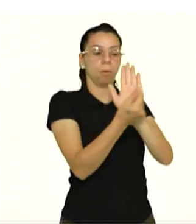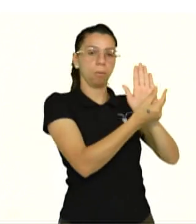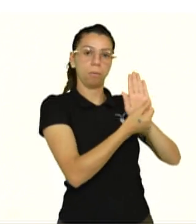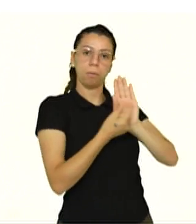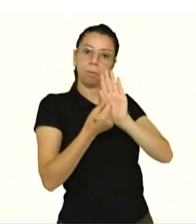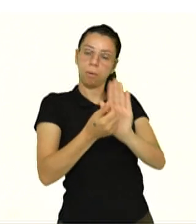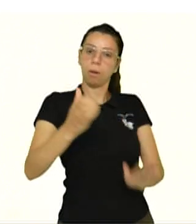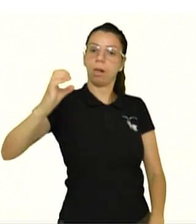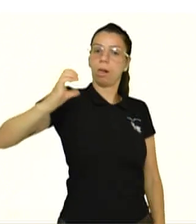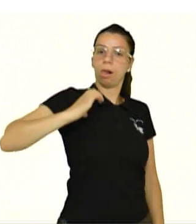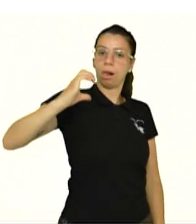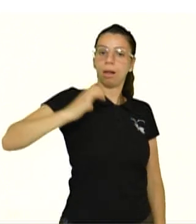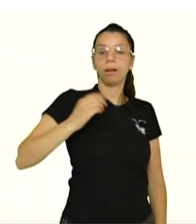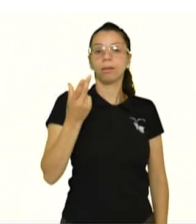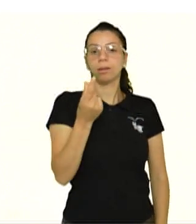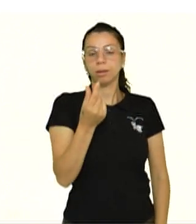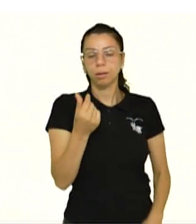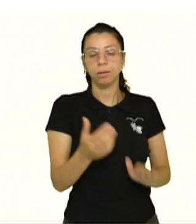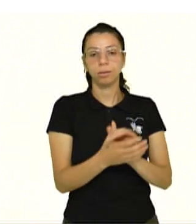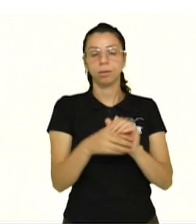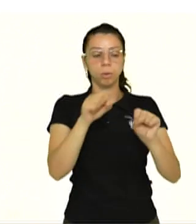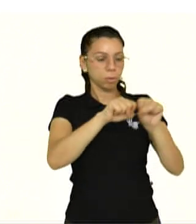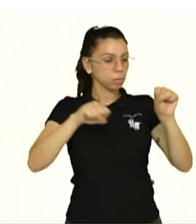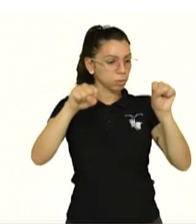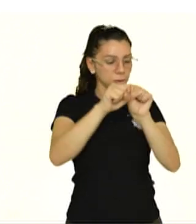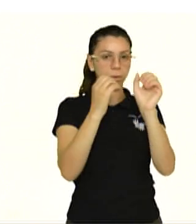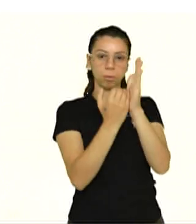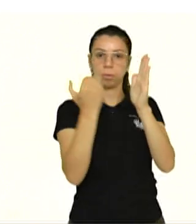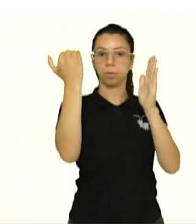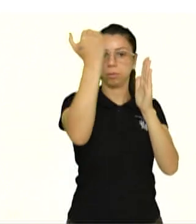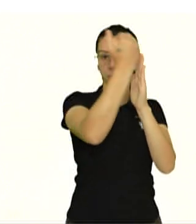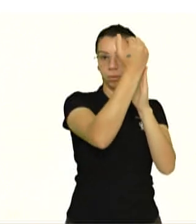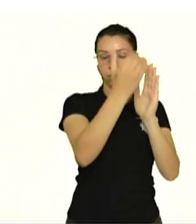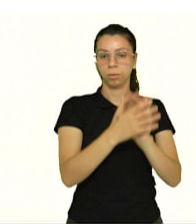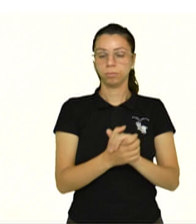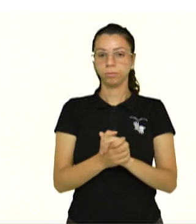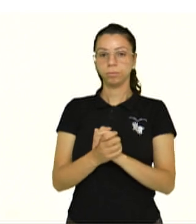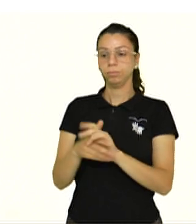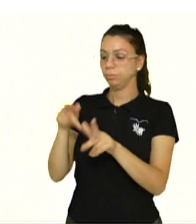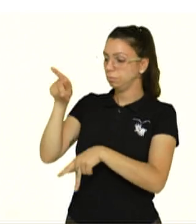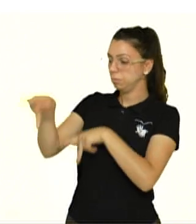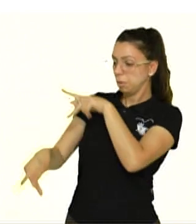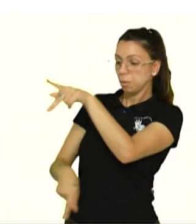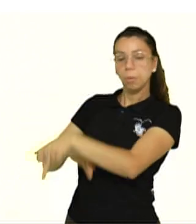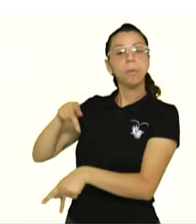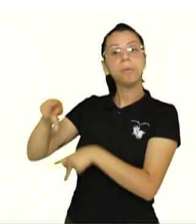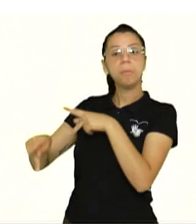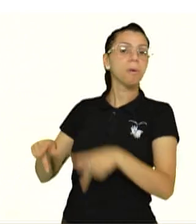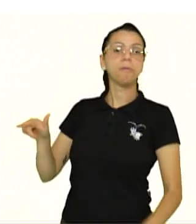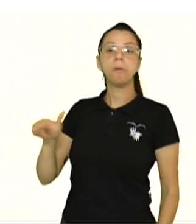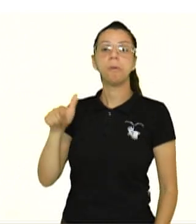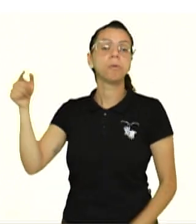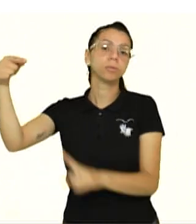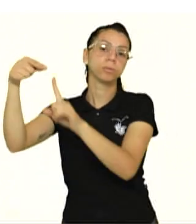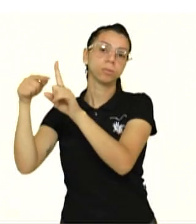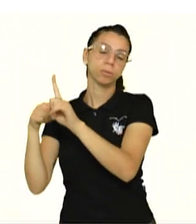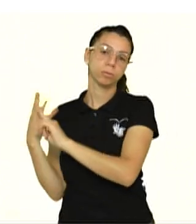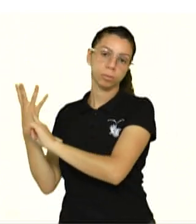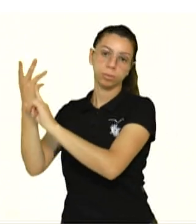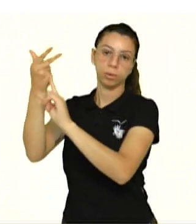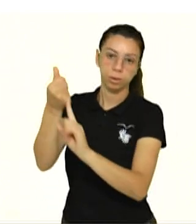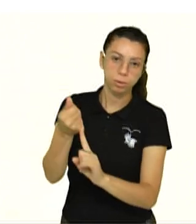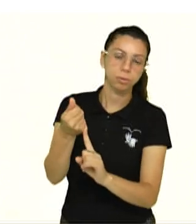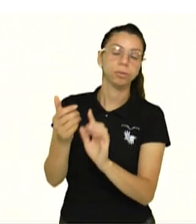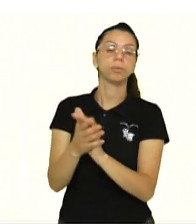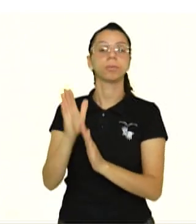vida, aquelas pessoas que têm uma posição social elevada, e as camadas mais populares começam a praticar outros tipos de arte. Nós já